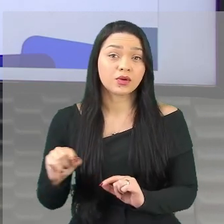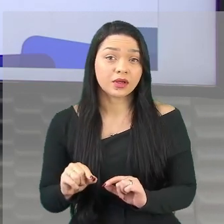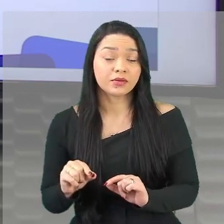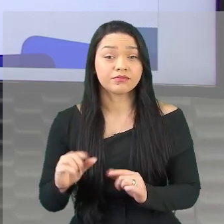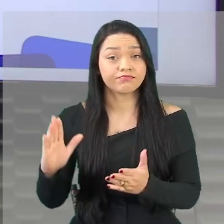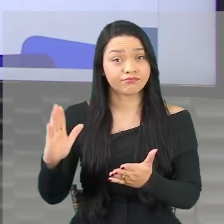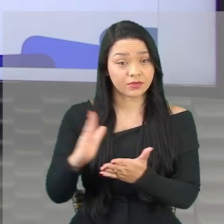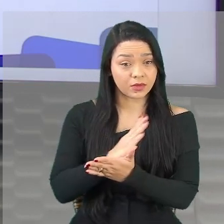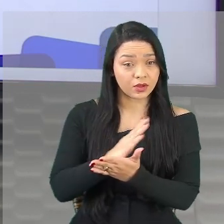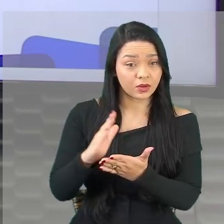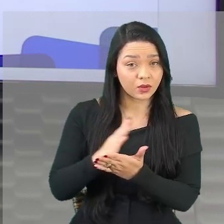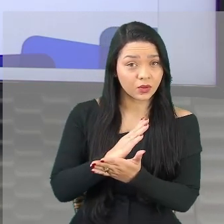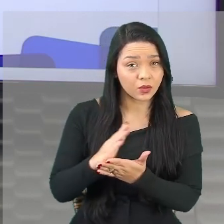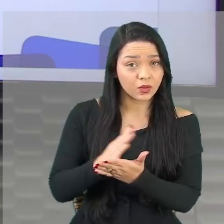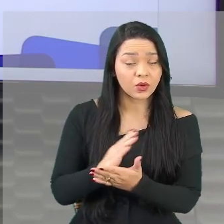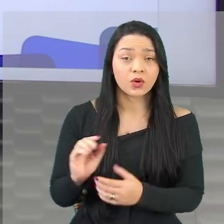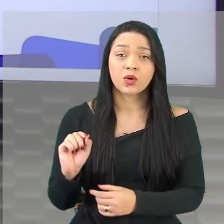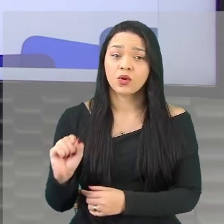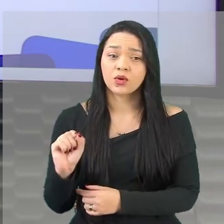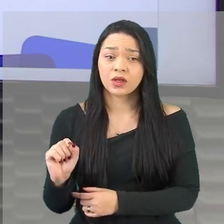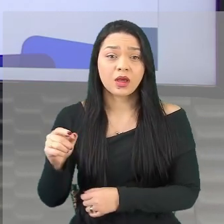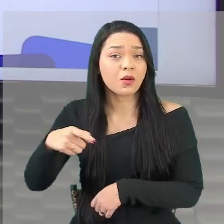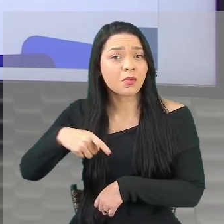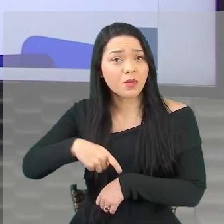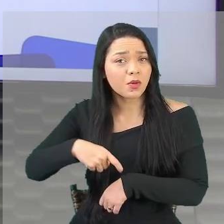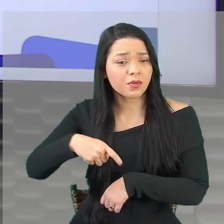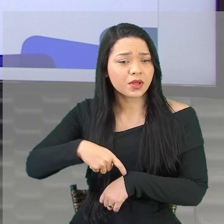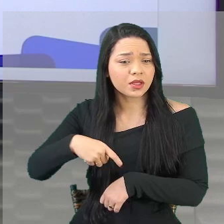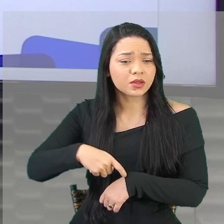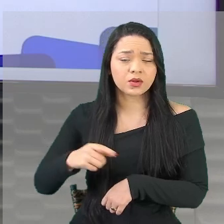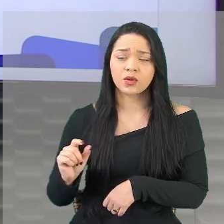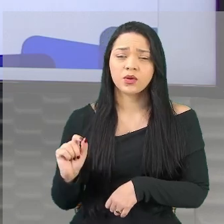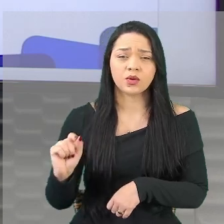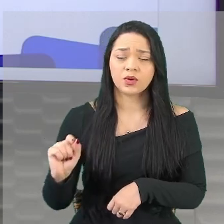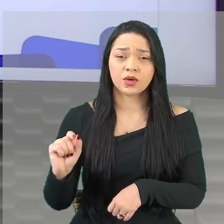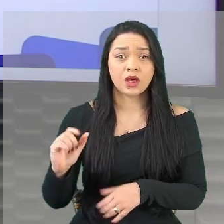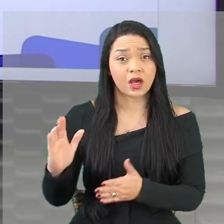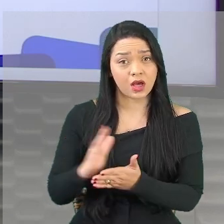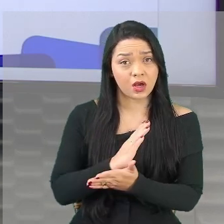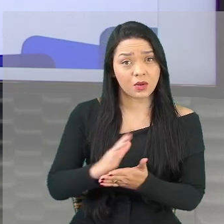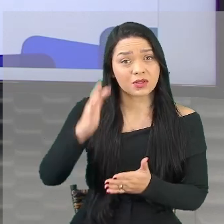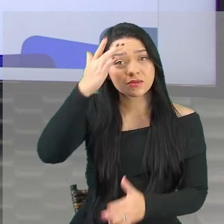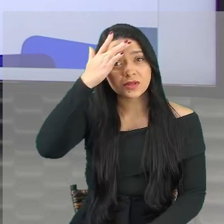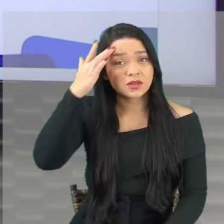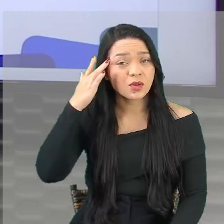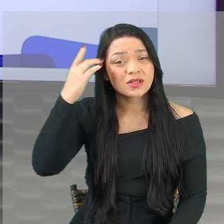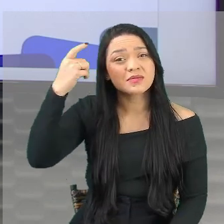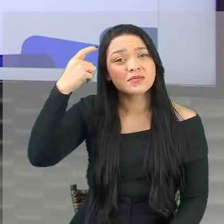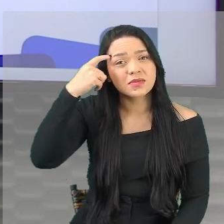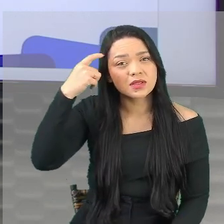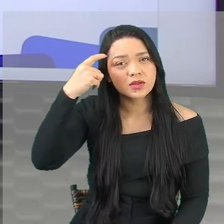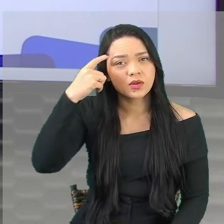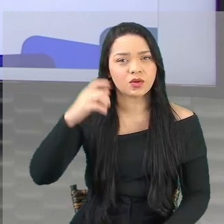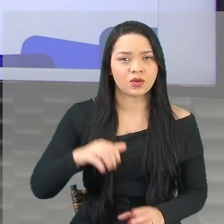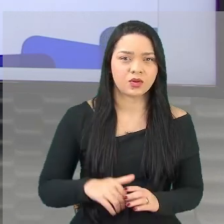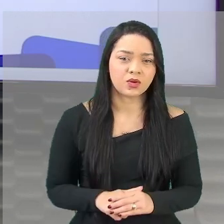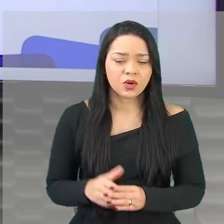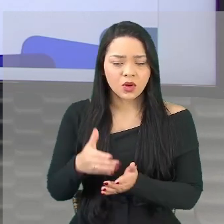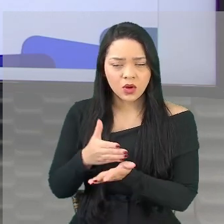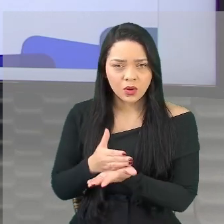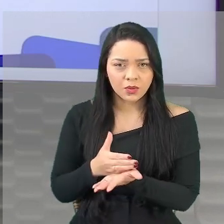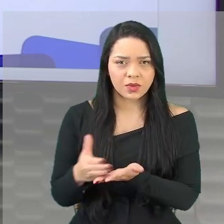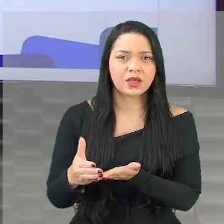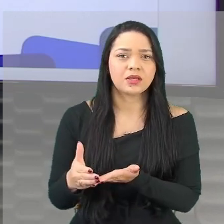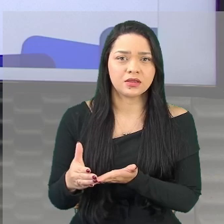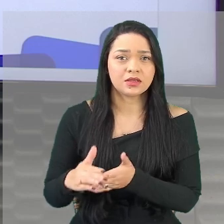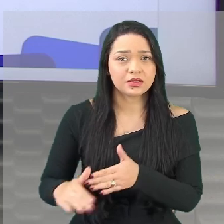pontuar que é o momento, em que alguns pensadores iniciam um